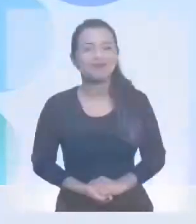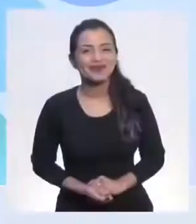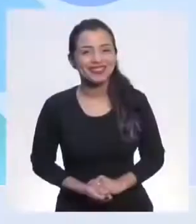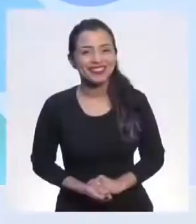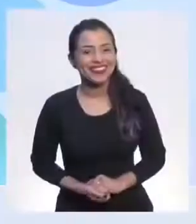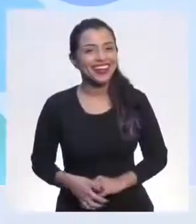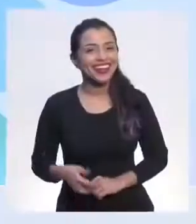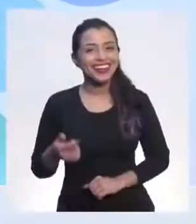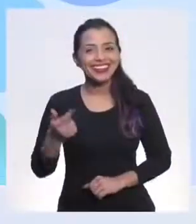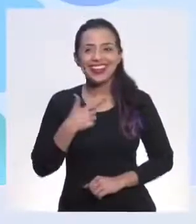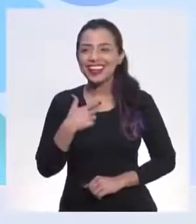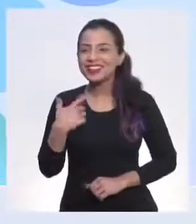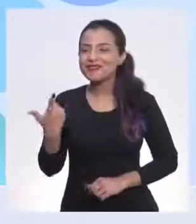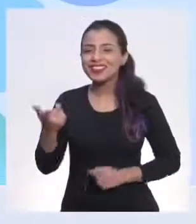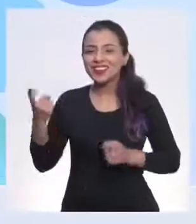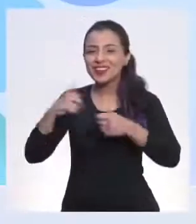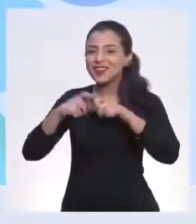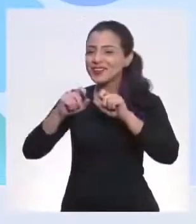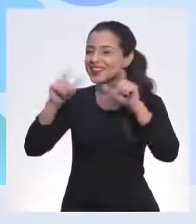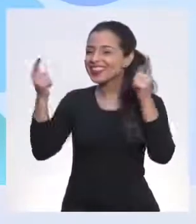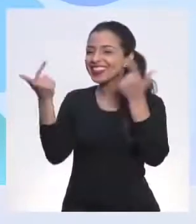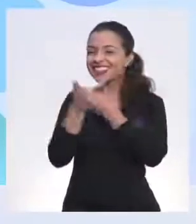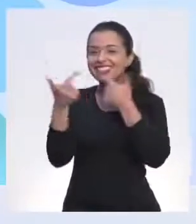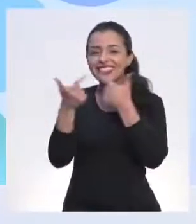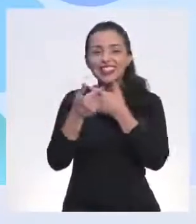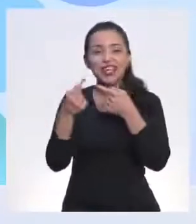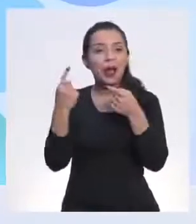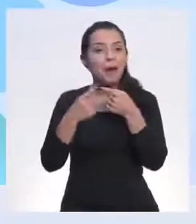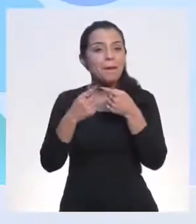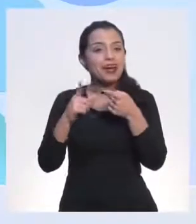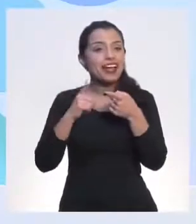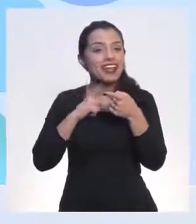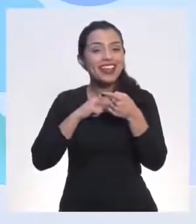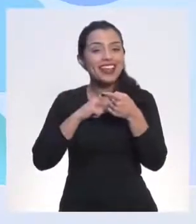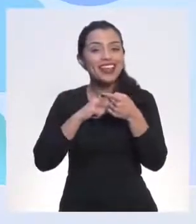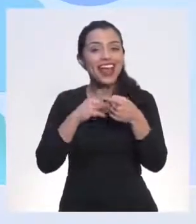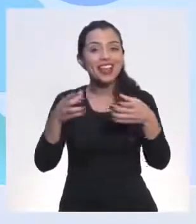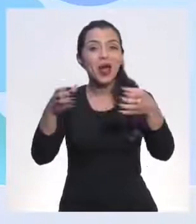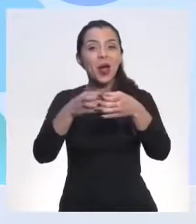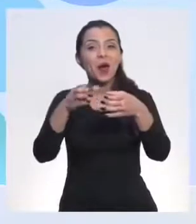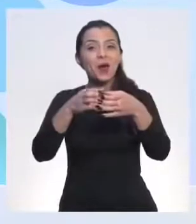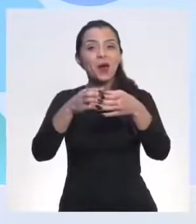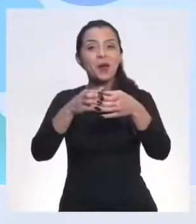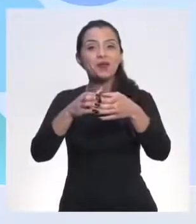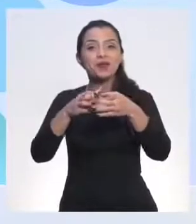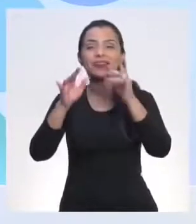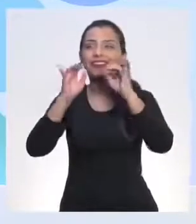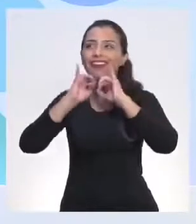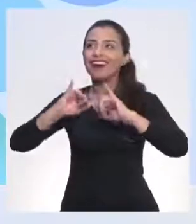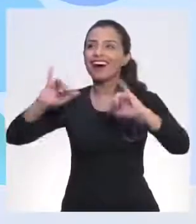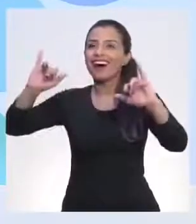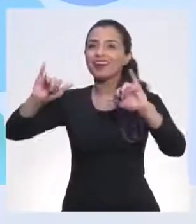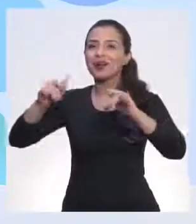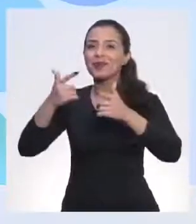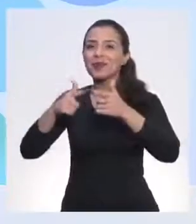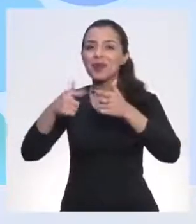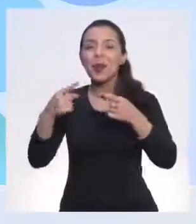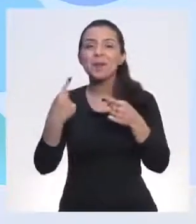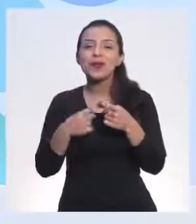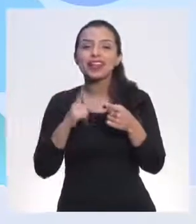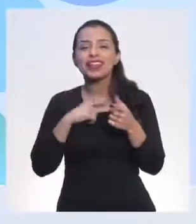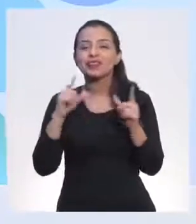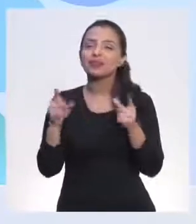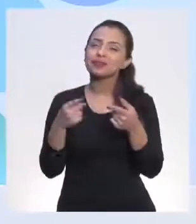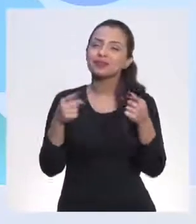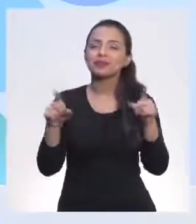Gente, eu sou obrigada a voltar já rindo. Porque nós temos um oráculo aqui, entendeu? Que é um problema. Porque daí a gente fica ouvindo a musiquinha